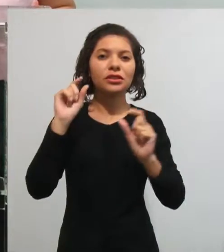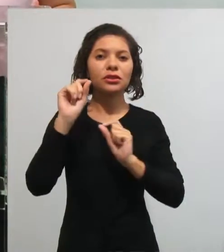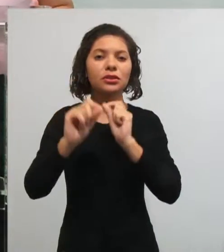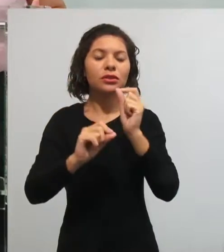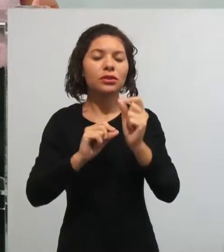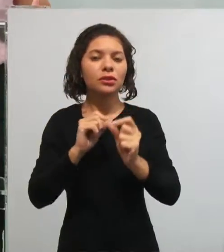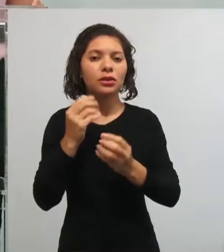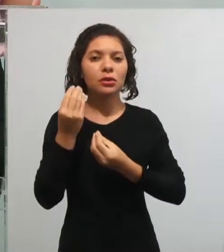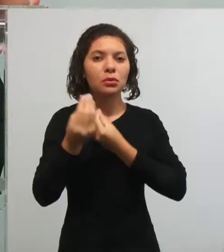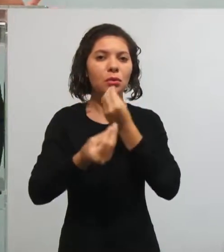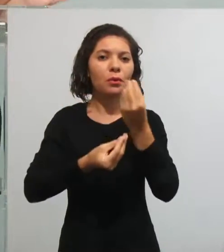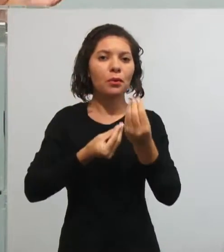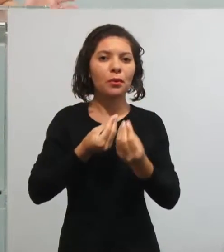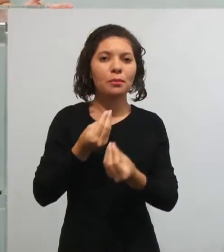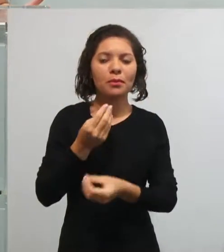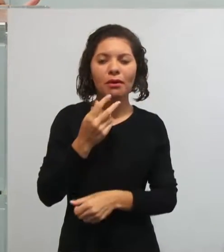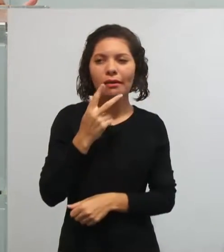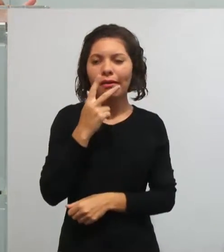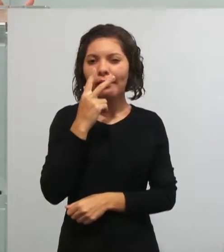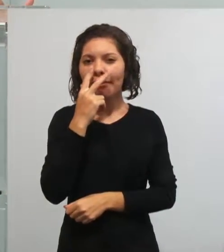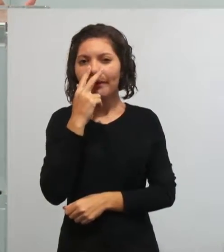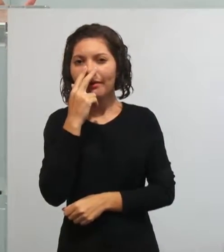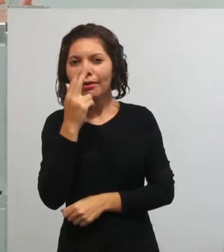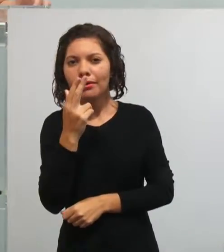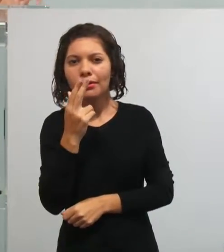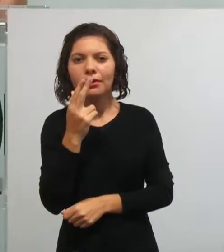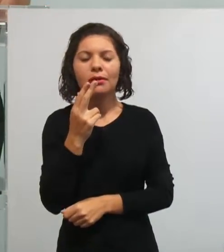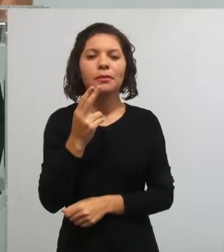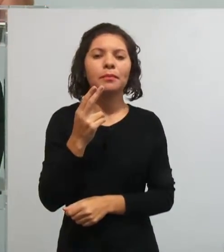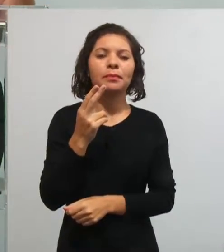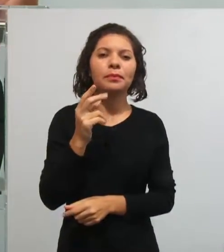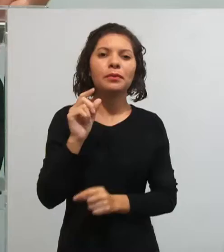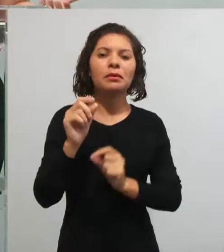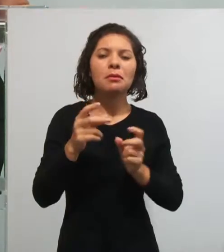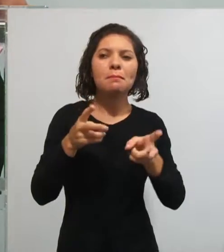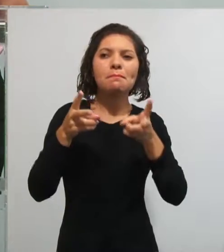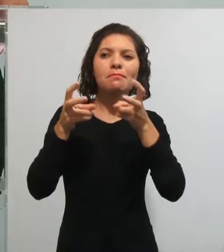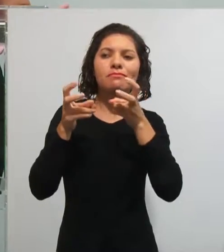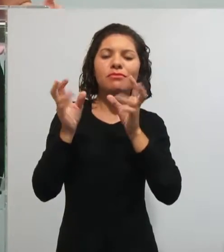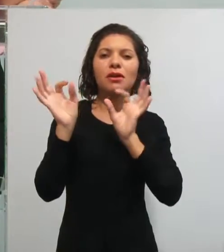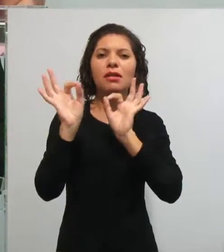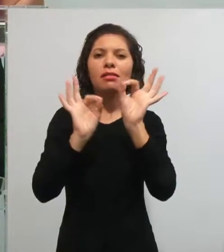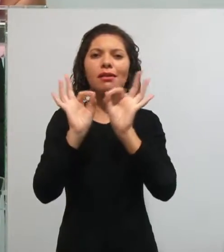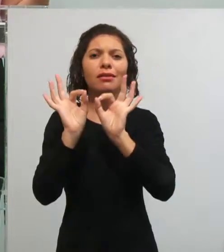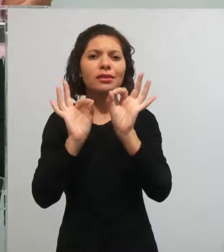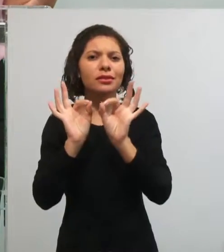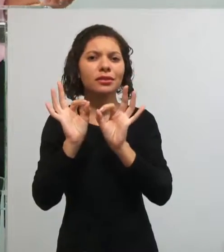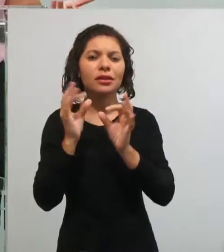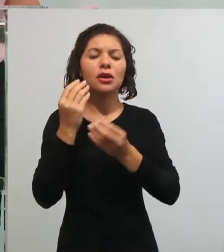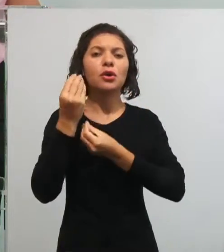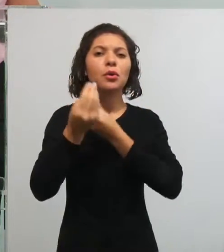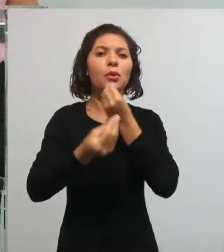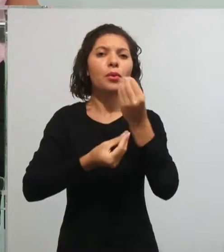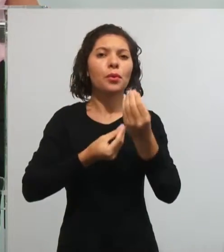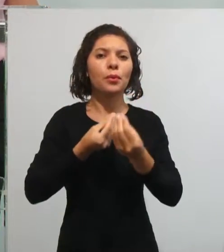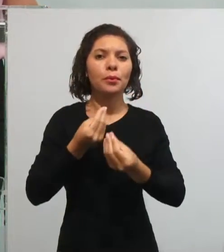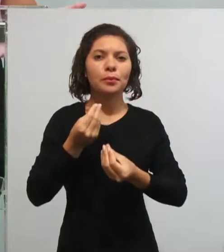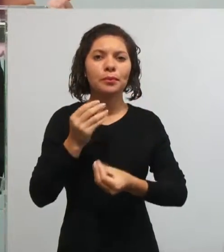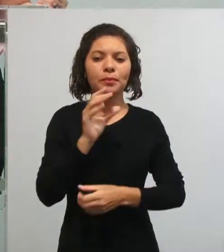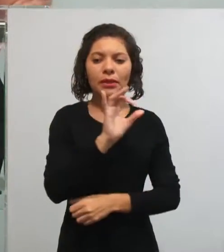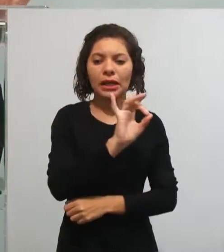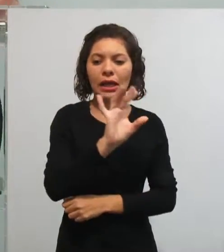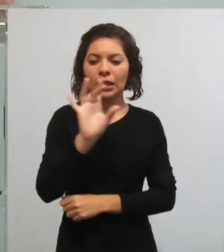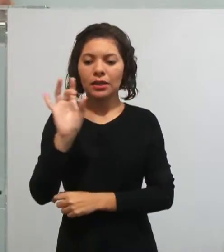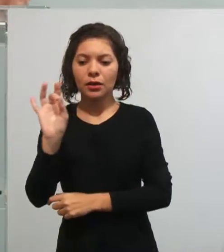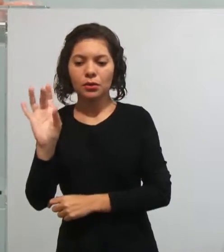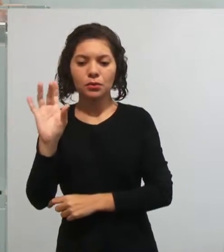sutis. Muitas vezes as pessoas não percebem. Como é que elas se mostram? Através das escolhas das palavras.